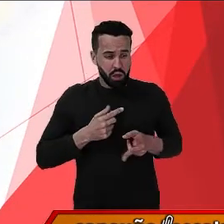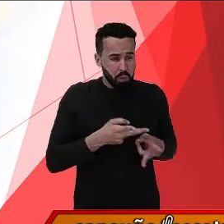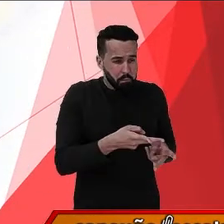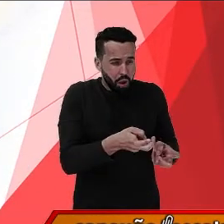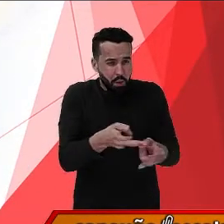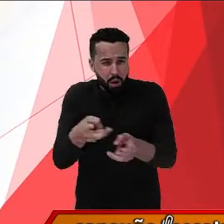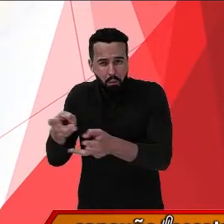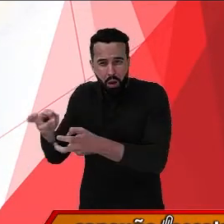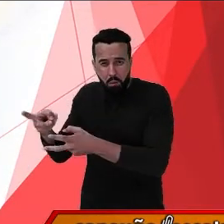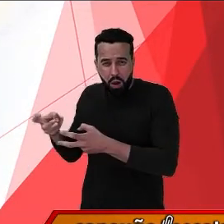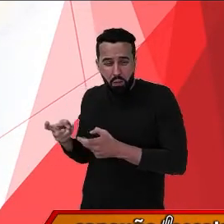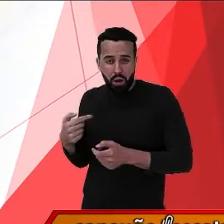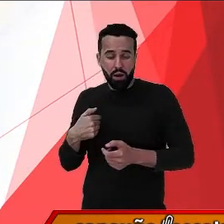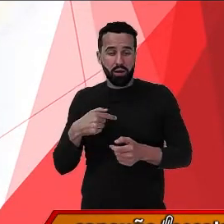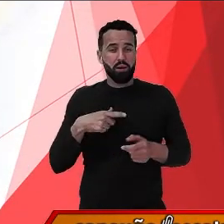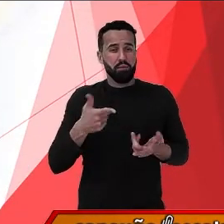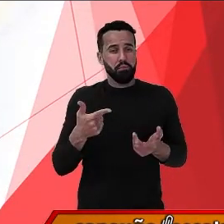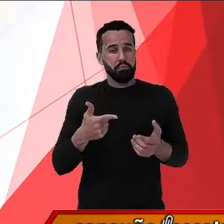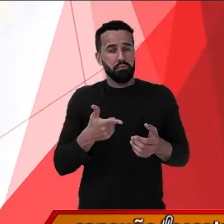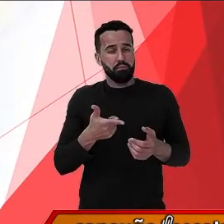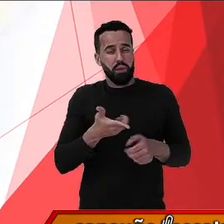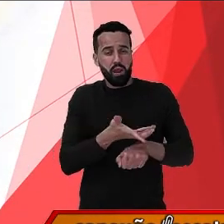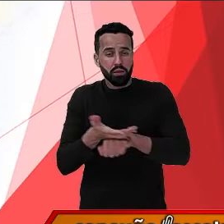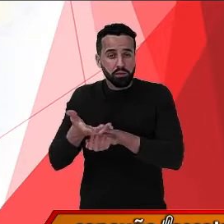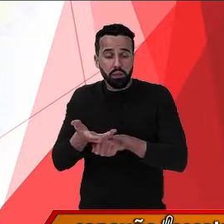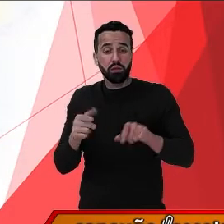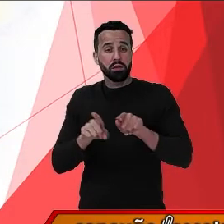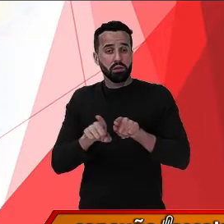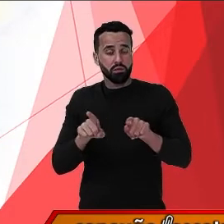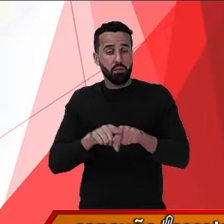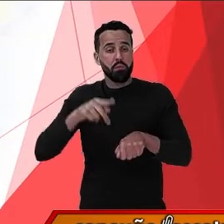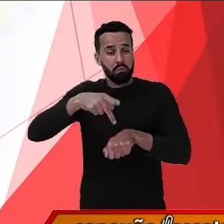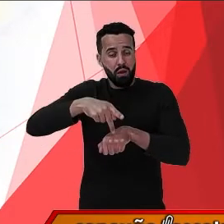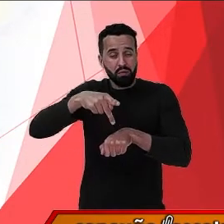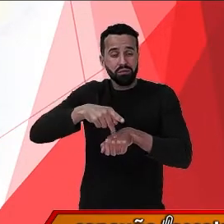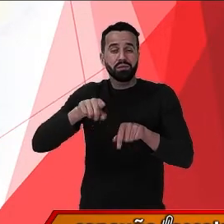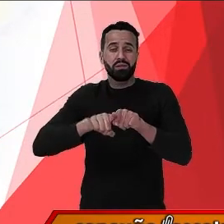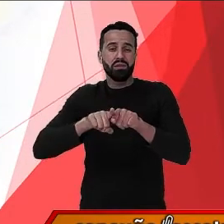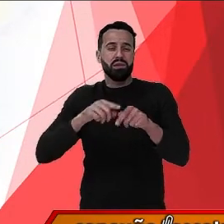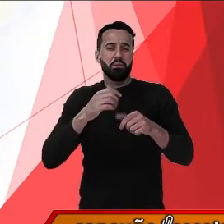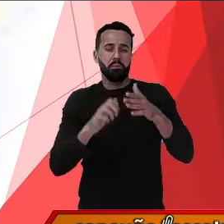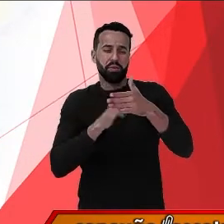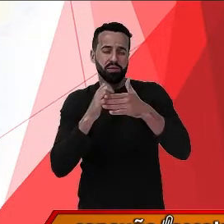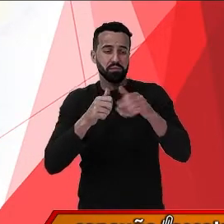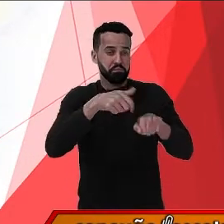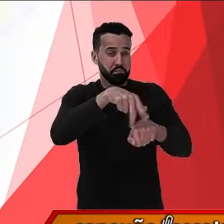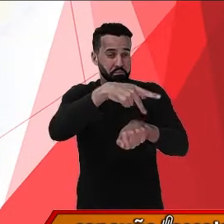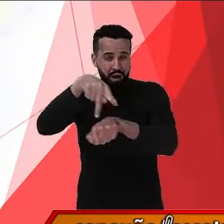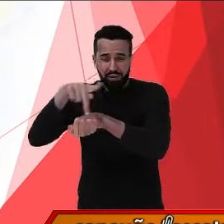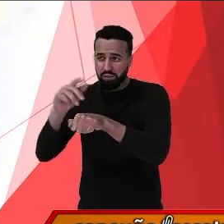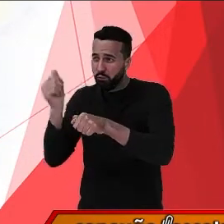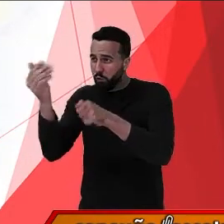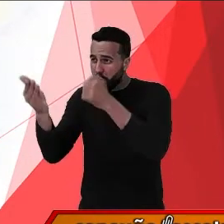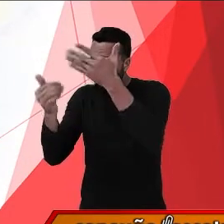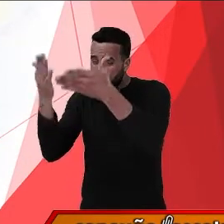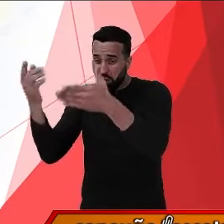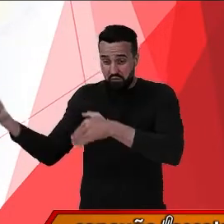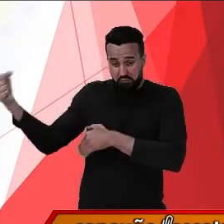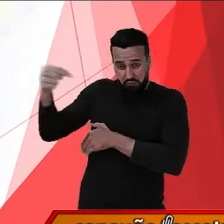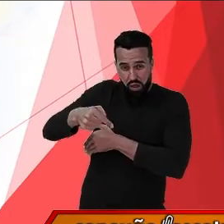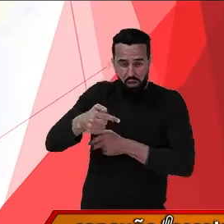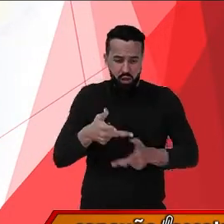plantations ou do minério, se dá por empresas transnacionais de outros países. Amigão,